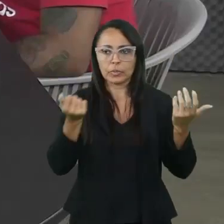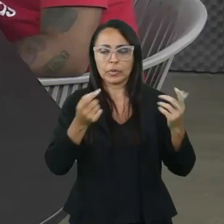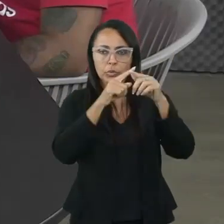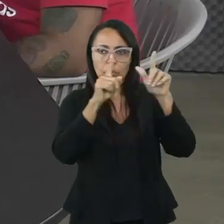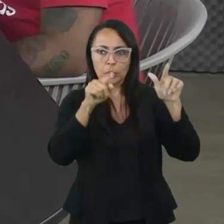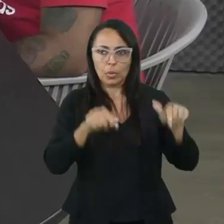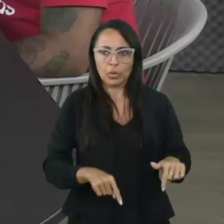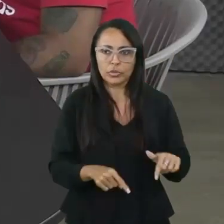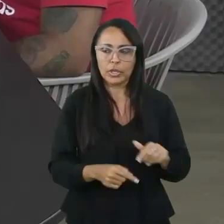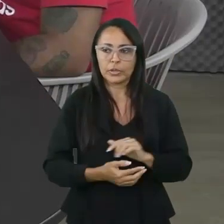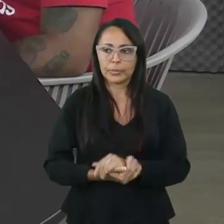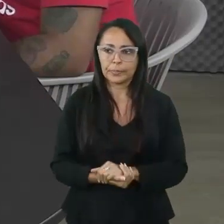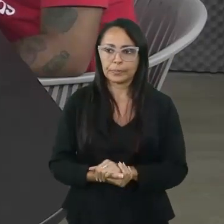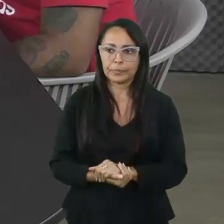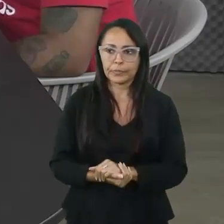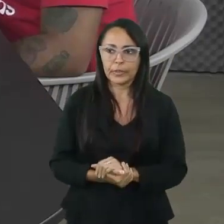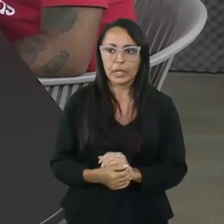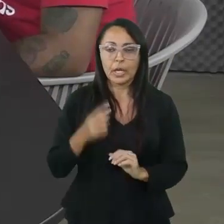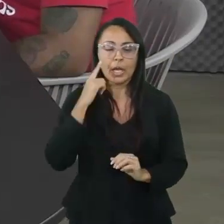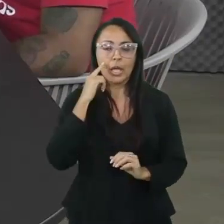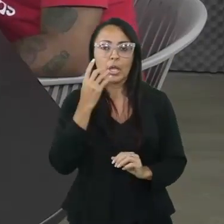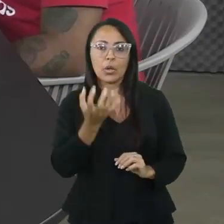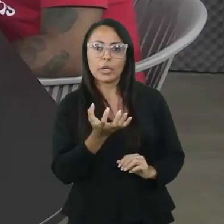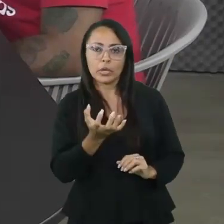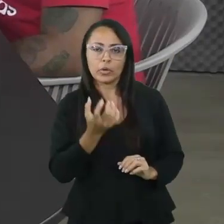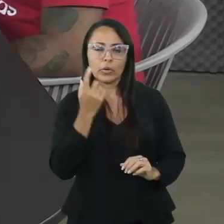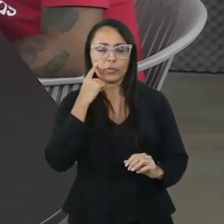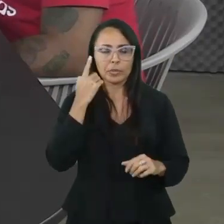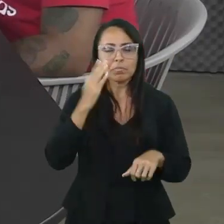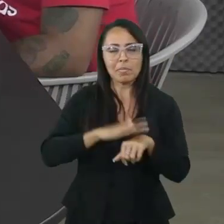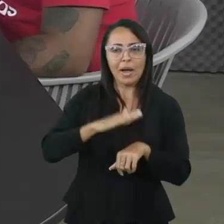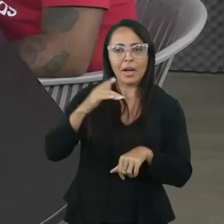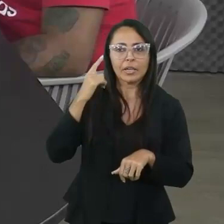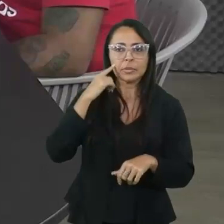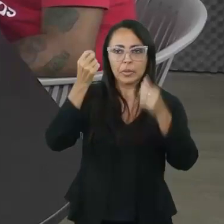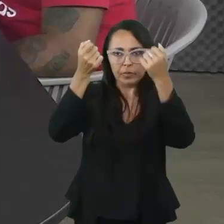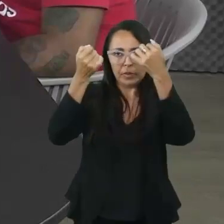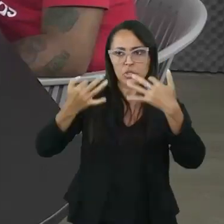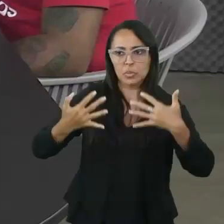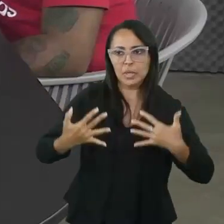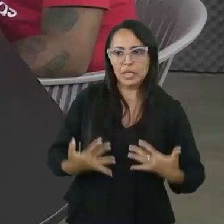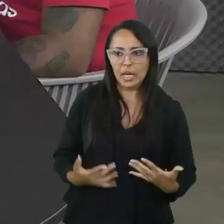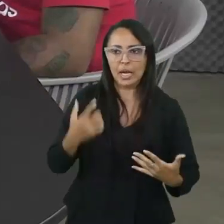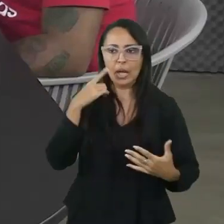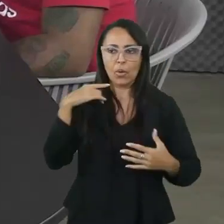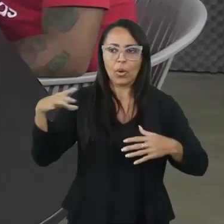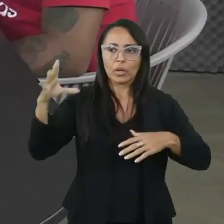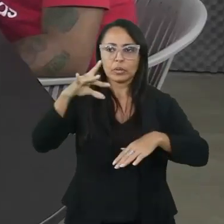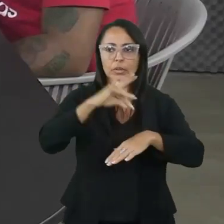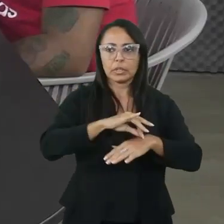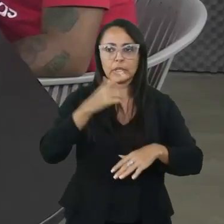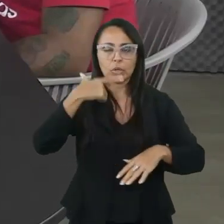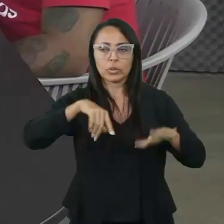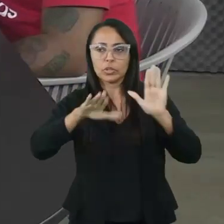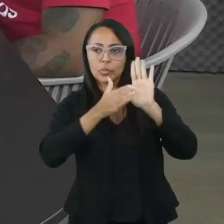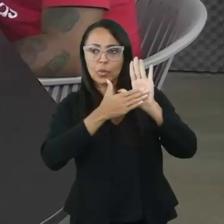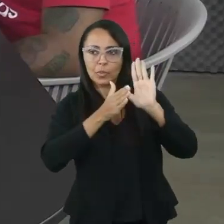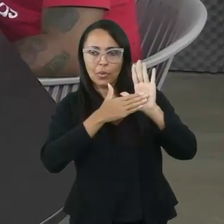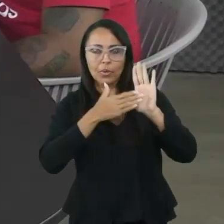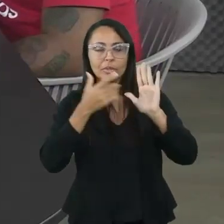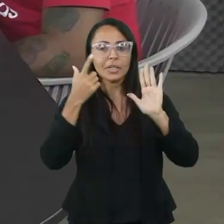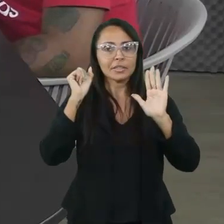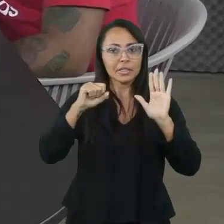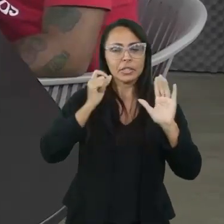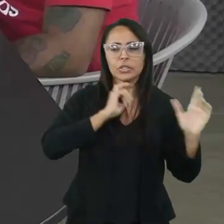projeto, Tá bom. né, e Daniel, eu quero ouvir mais sobre, porque para além do Aedes aegypti, tu tem outras propostas, né, tá discutindo Sim.